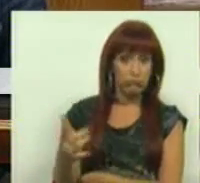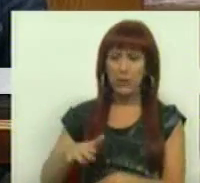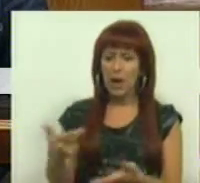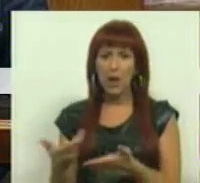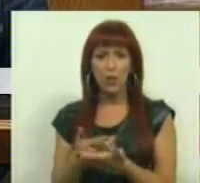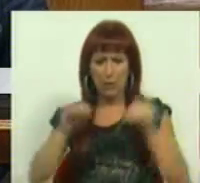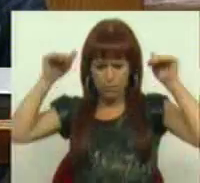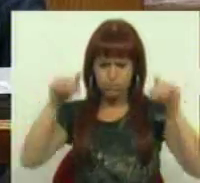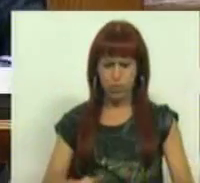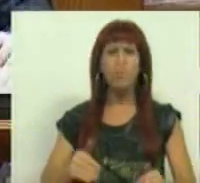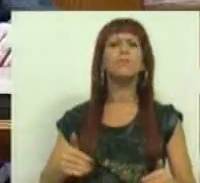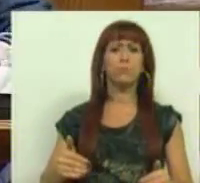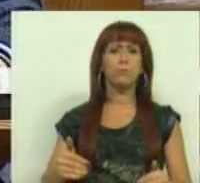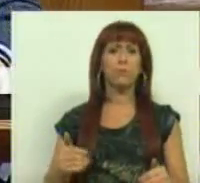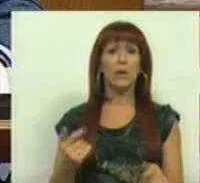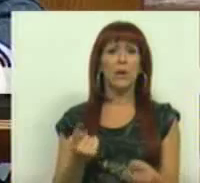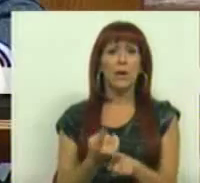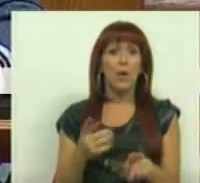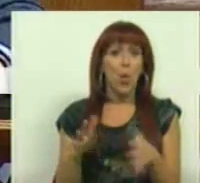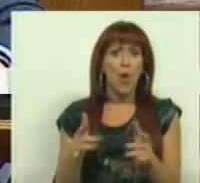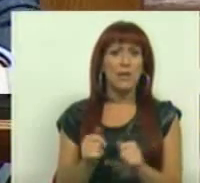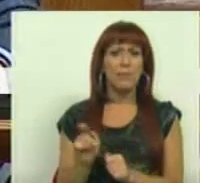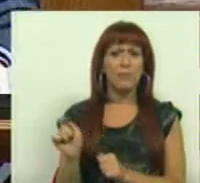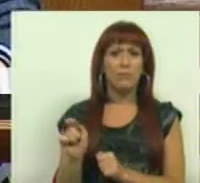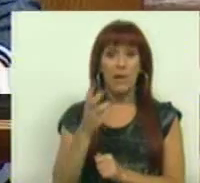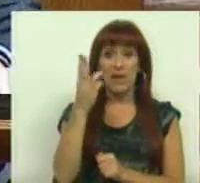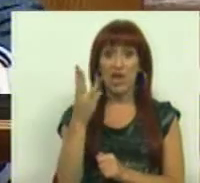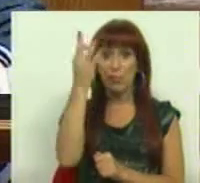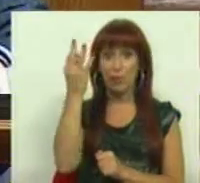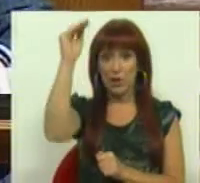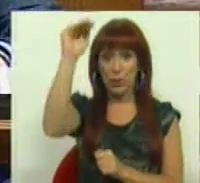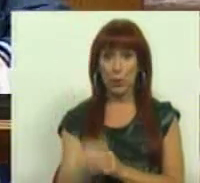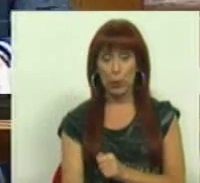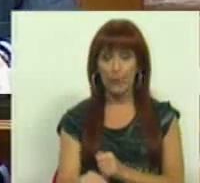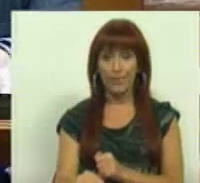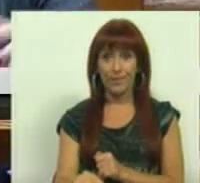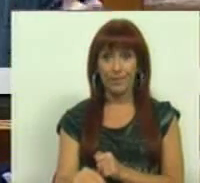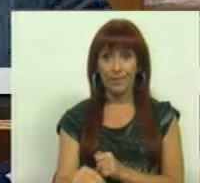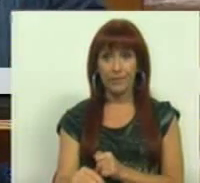a economia afundar-se por quase 3%